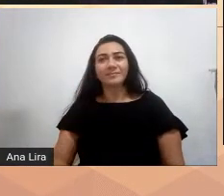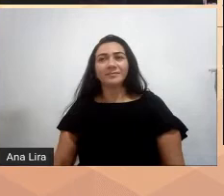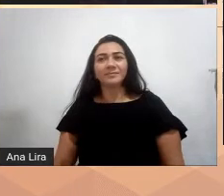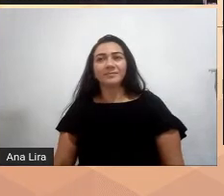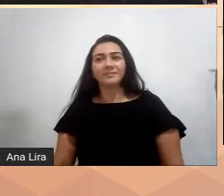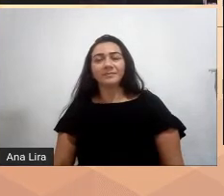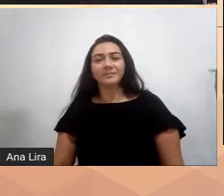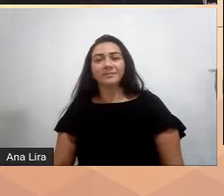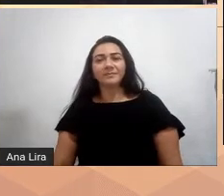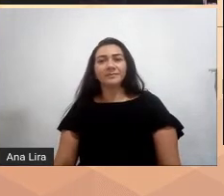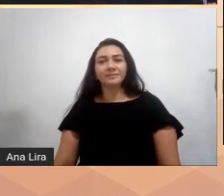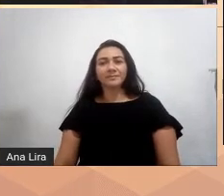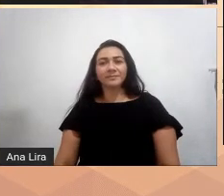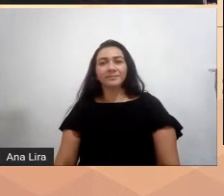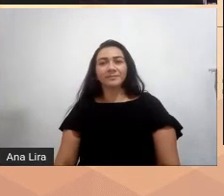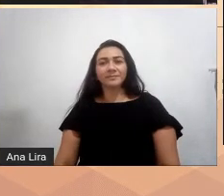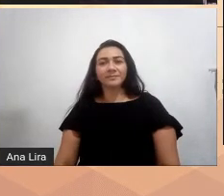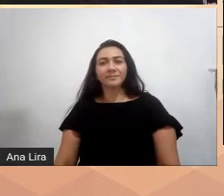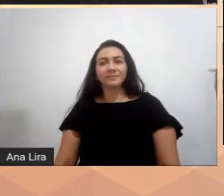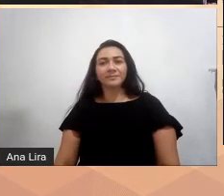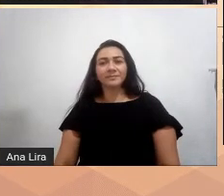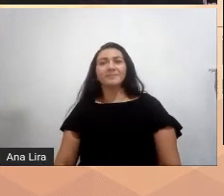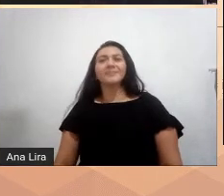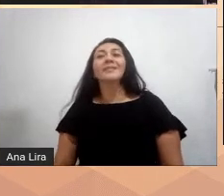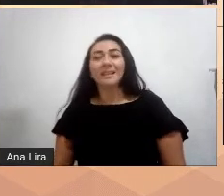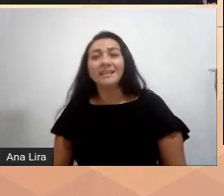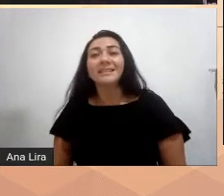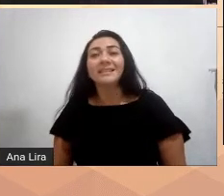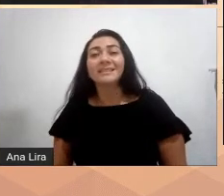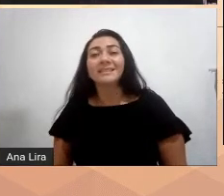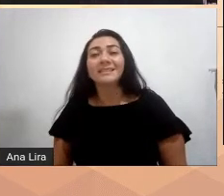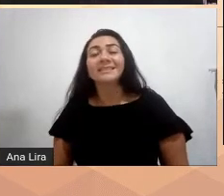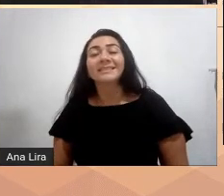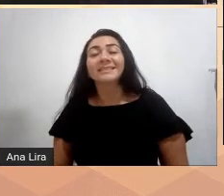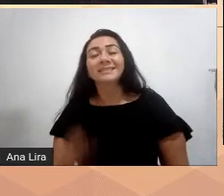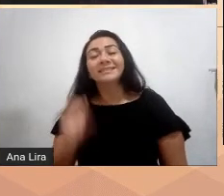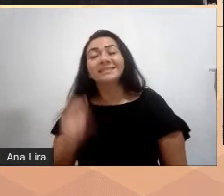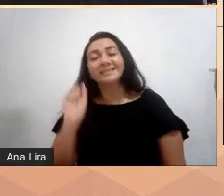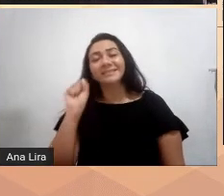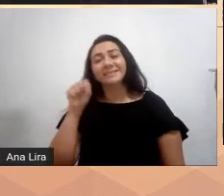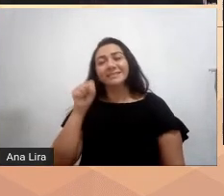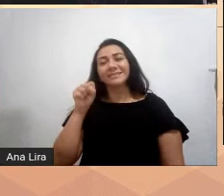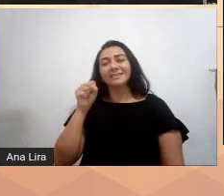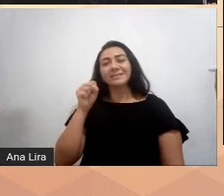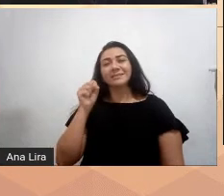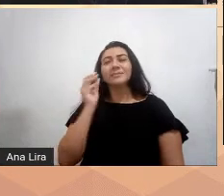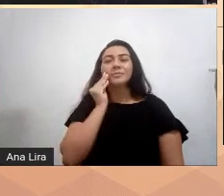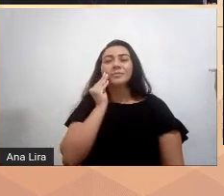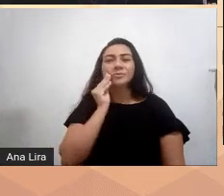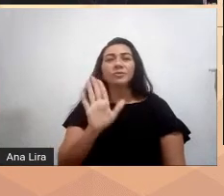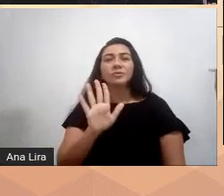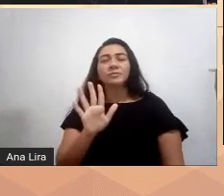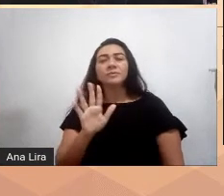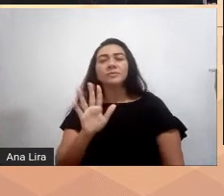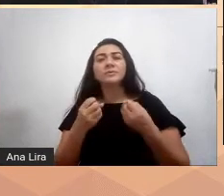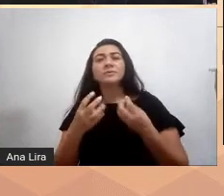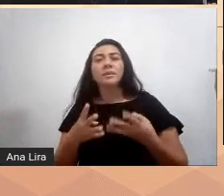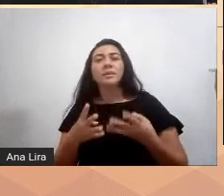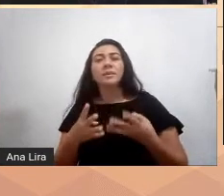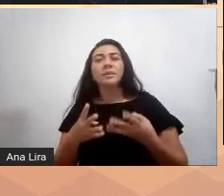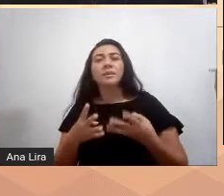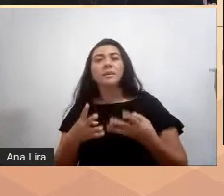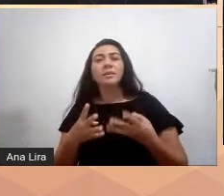Ok. Sim, aqui está aparecendo. Eu vou colocar no modo apresentação para ficar em tela cheia. Deixa eu